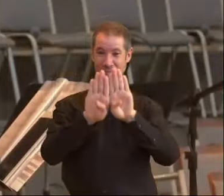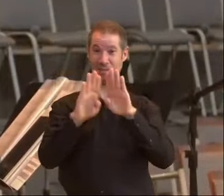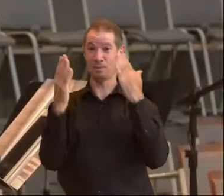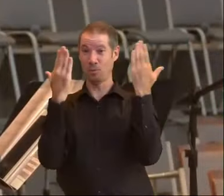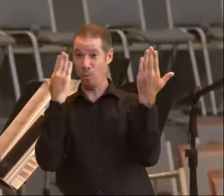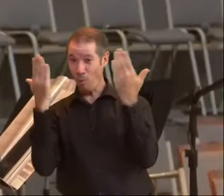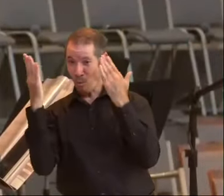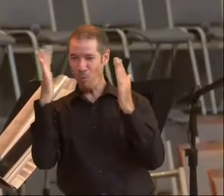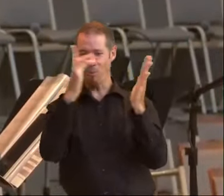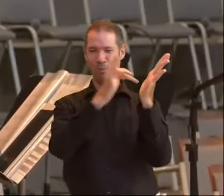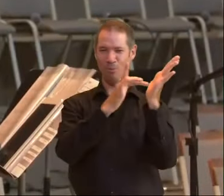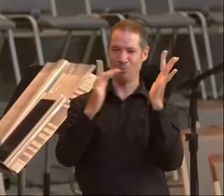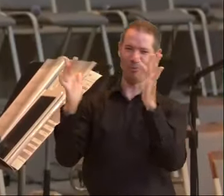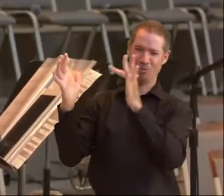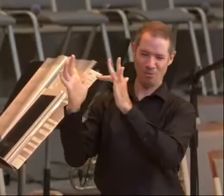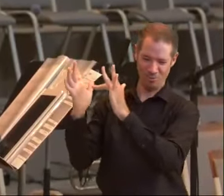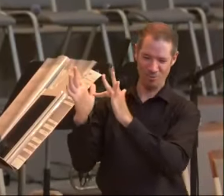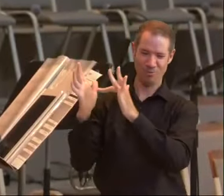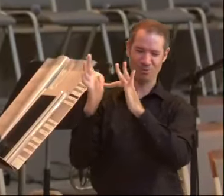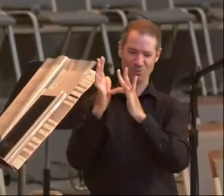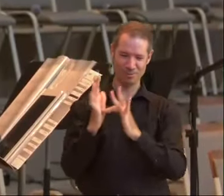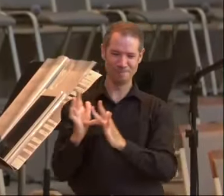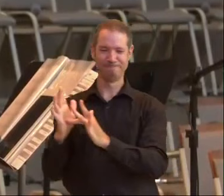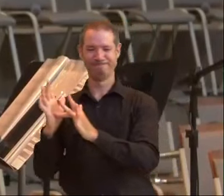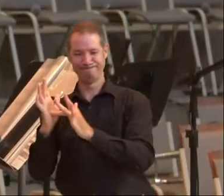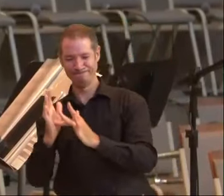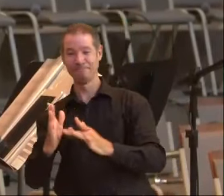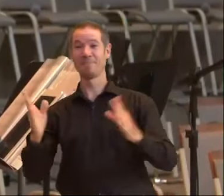porta é Jesus,